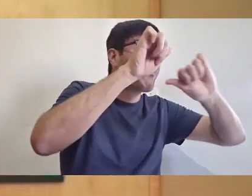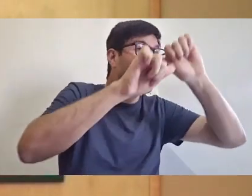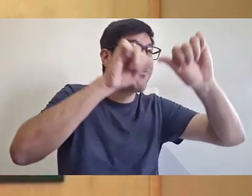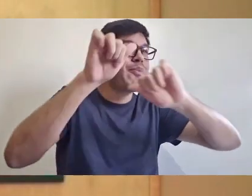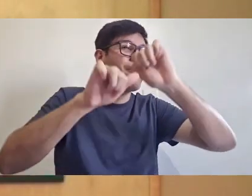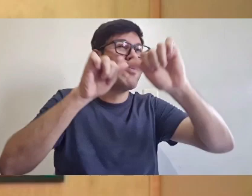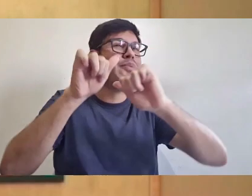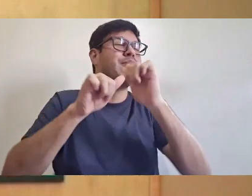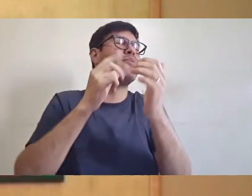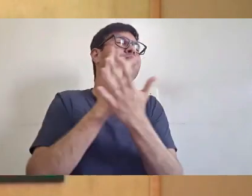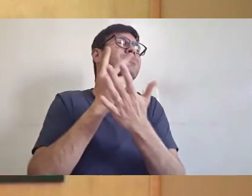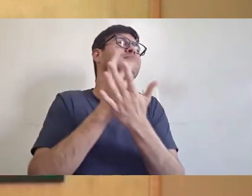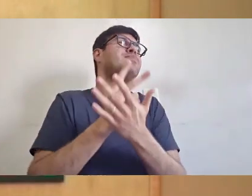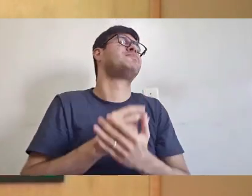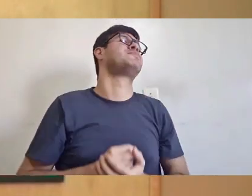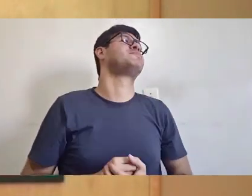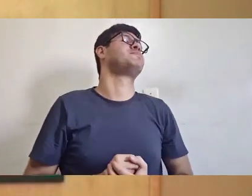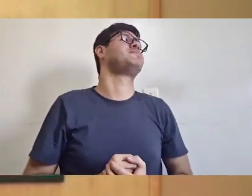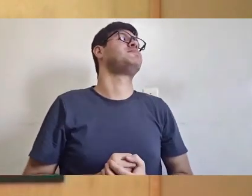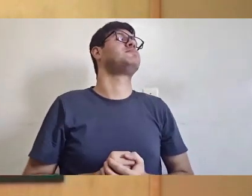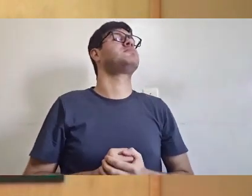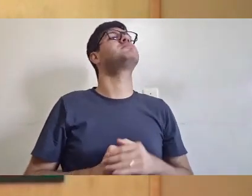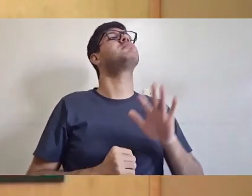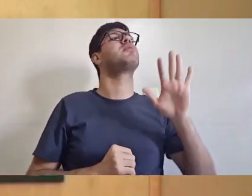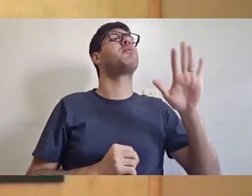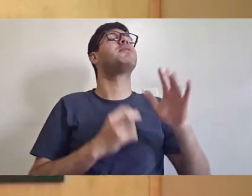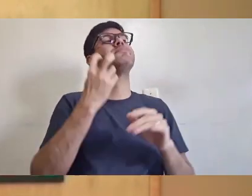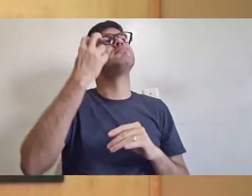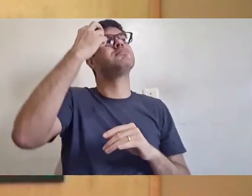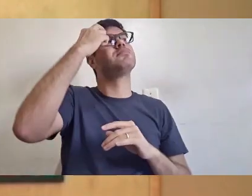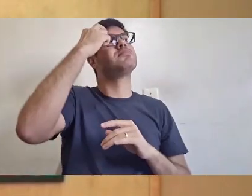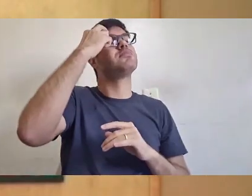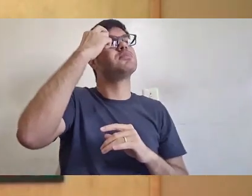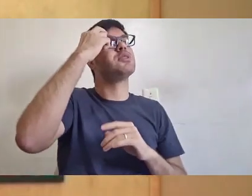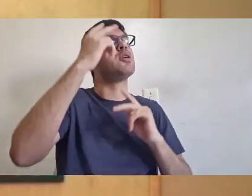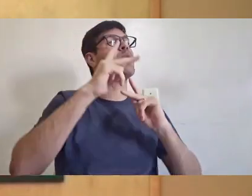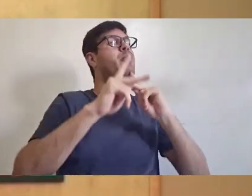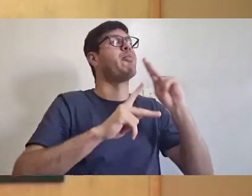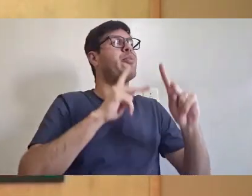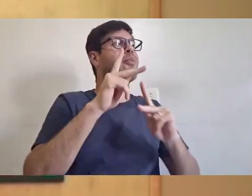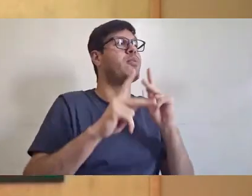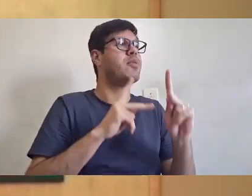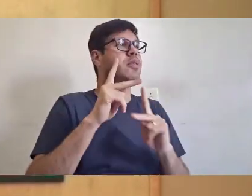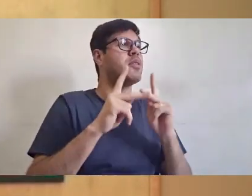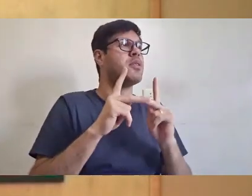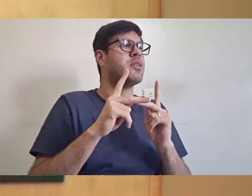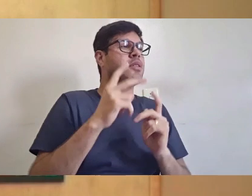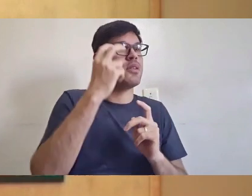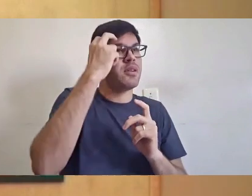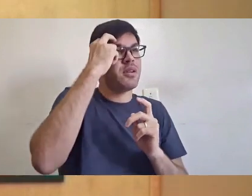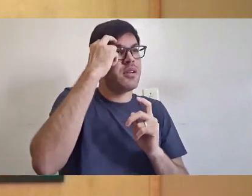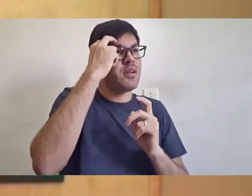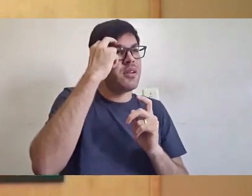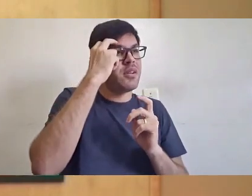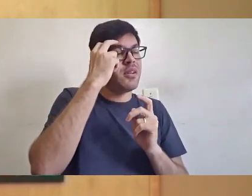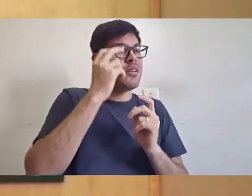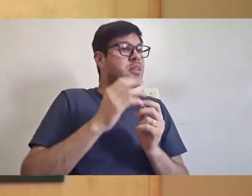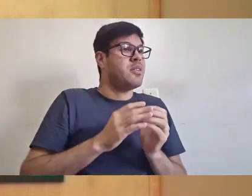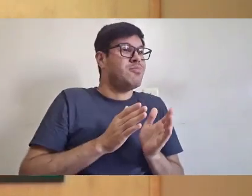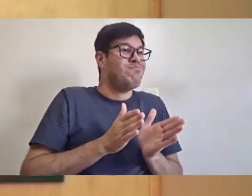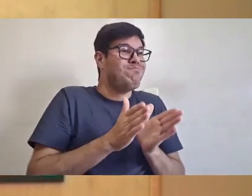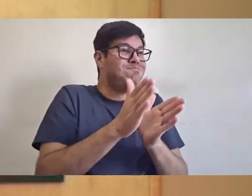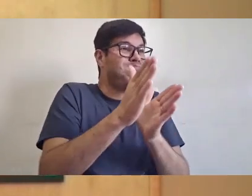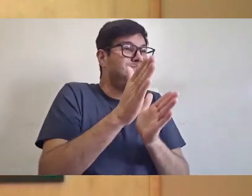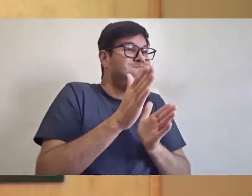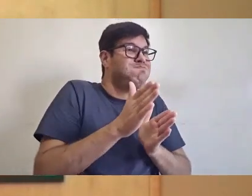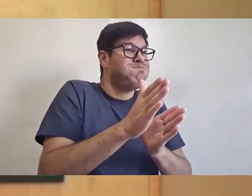grandes transformações, entendeu? Só que, culturalmente, o nosso povo não tem condições